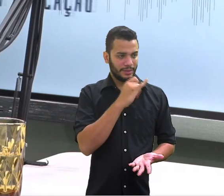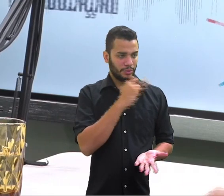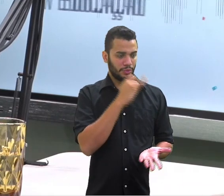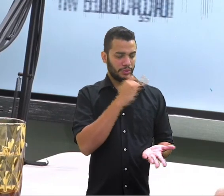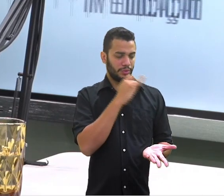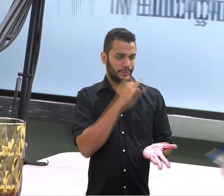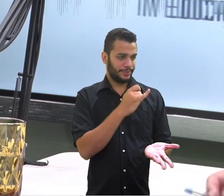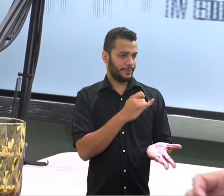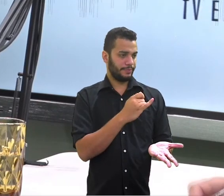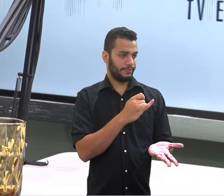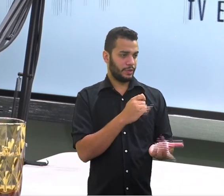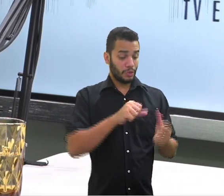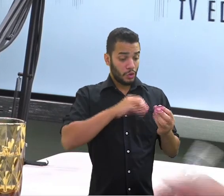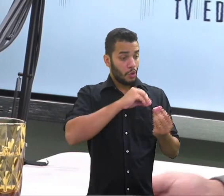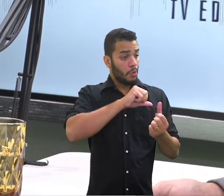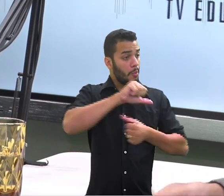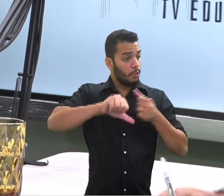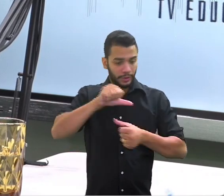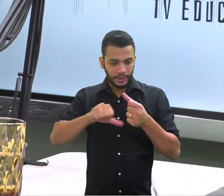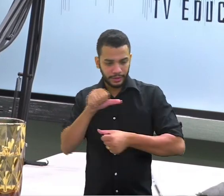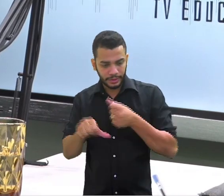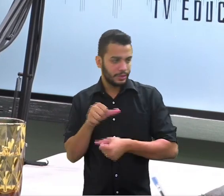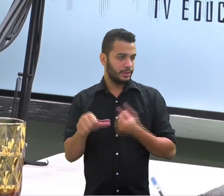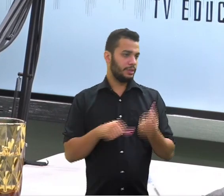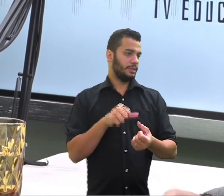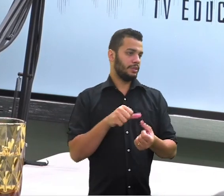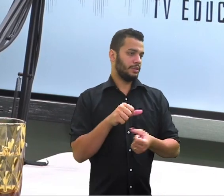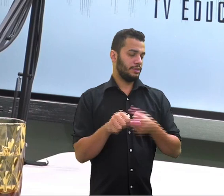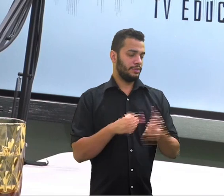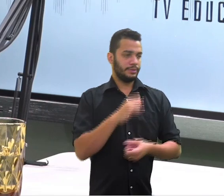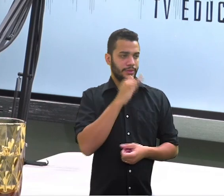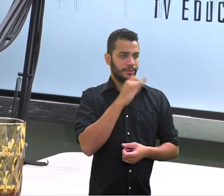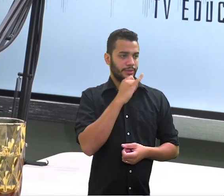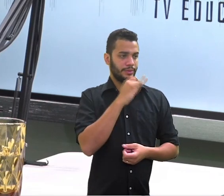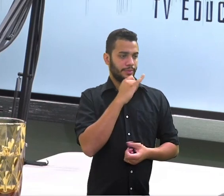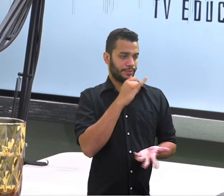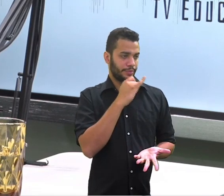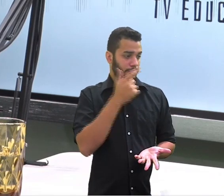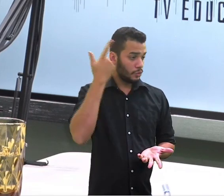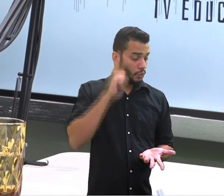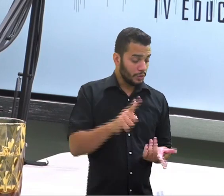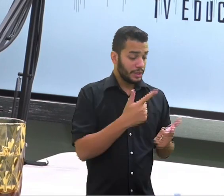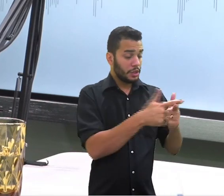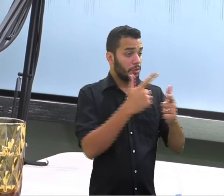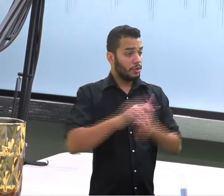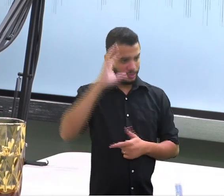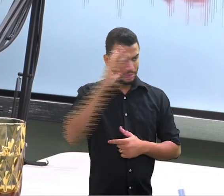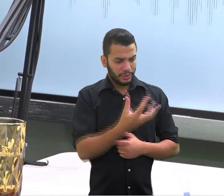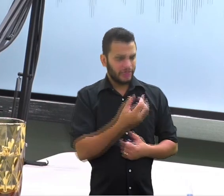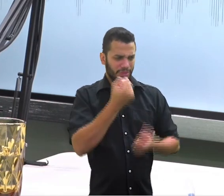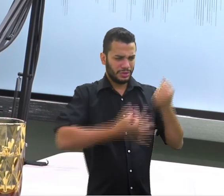nós temos, estatisticamente falando, né? Nós temos bons resultados quando a gente trabalha a questão do ProErd.